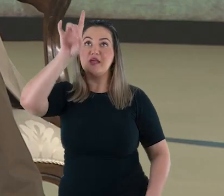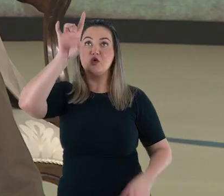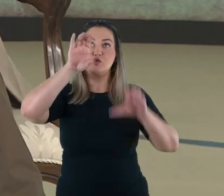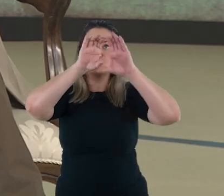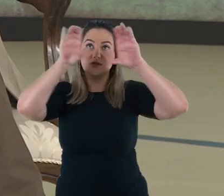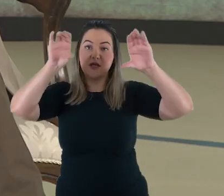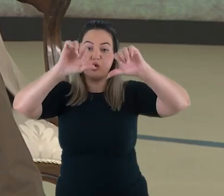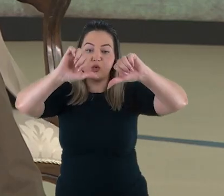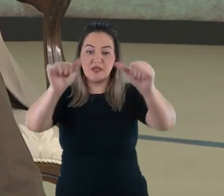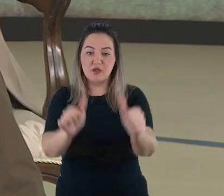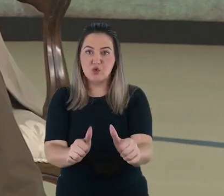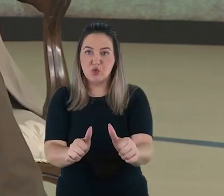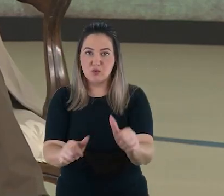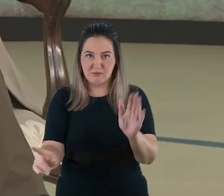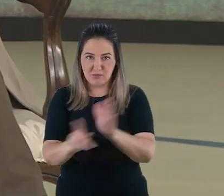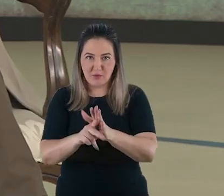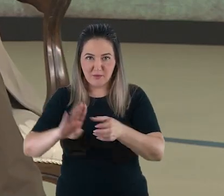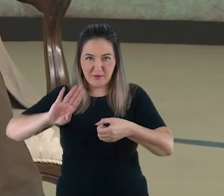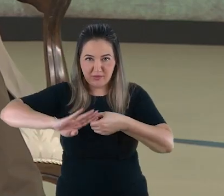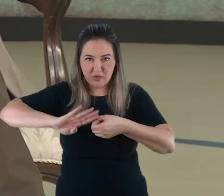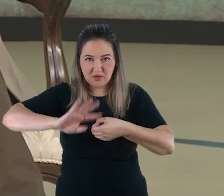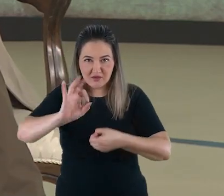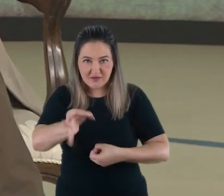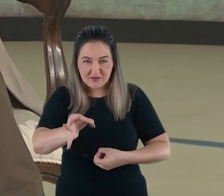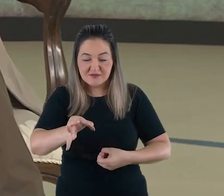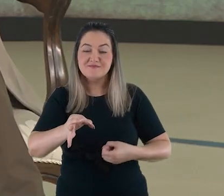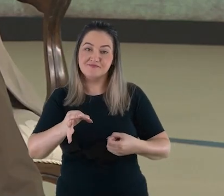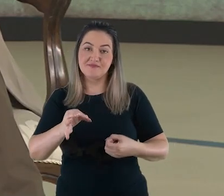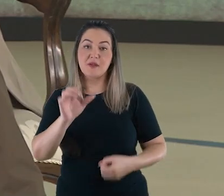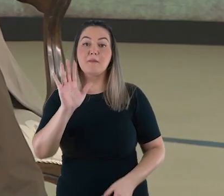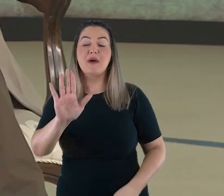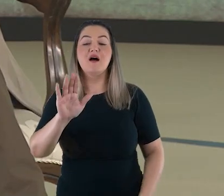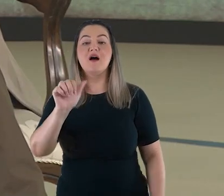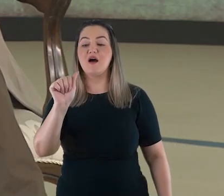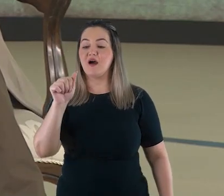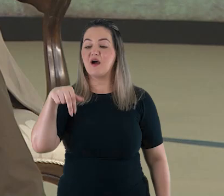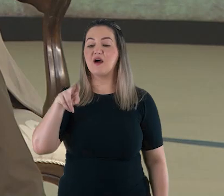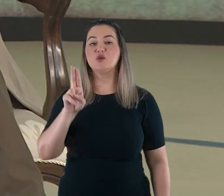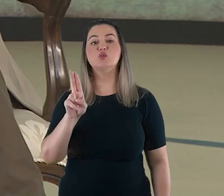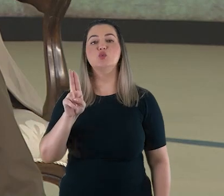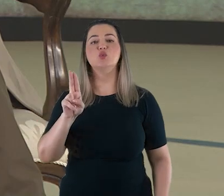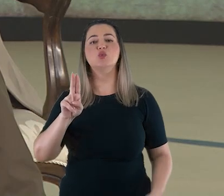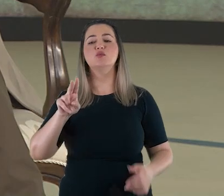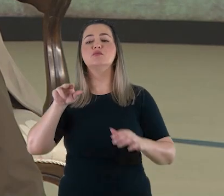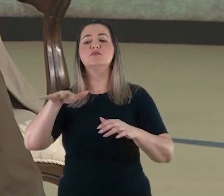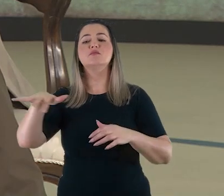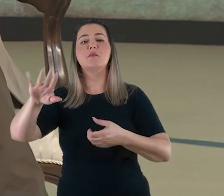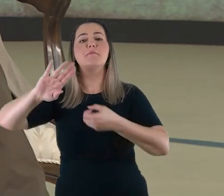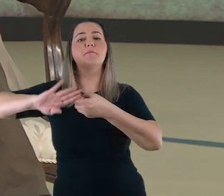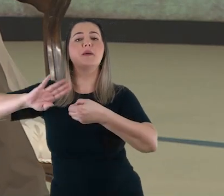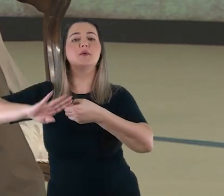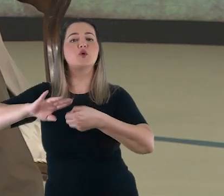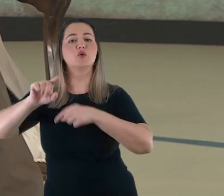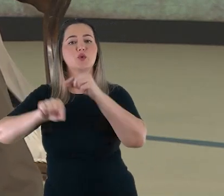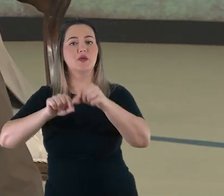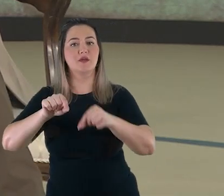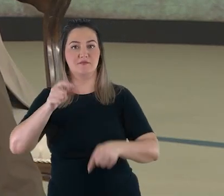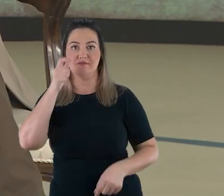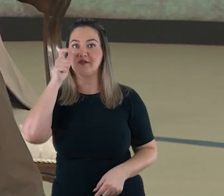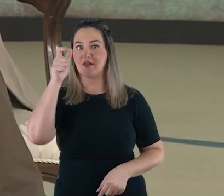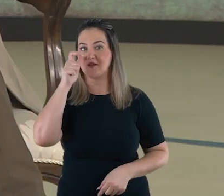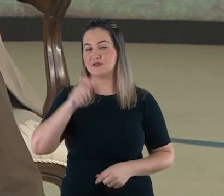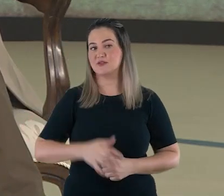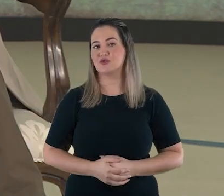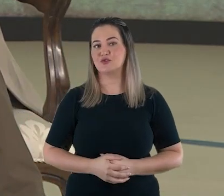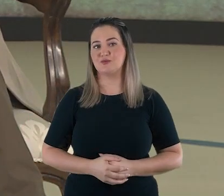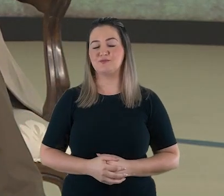personificado. Mas o que mais podemos saber sobre esse Anu? Qual era o sentido dele para os babilônios? Isso aqui é interessante.